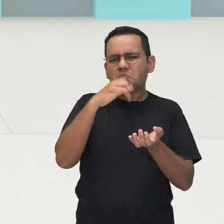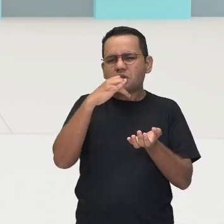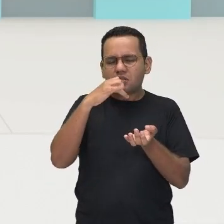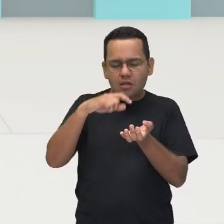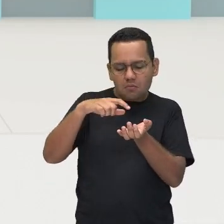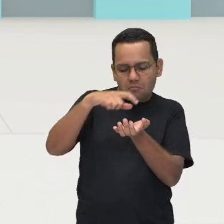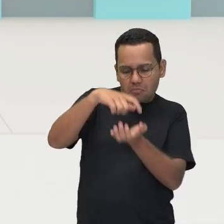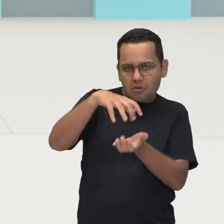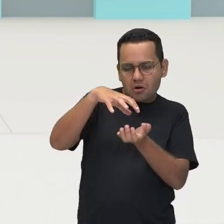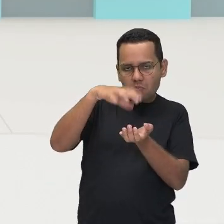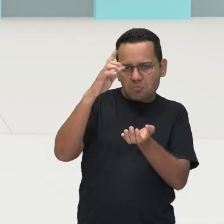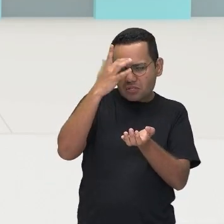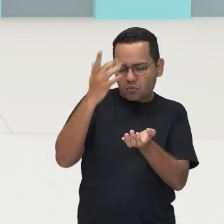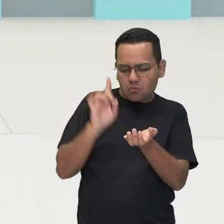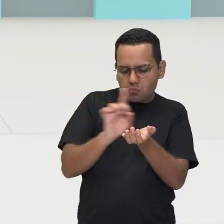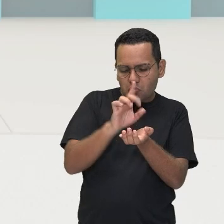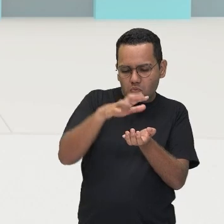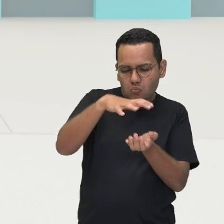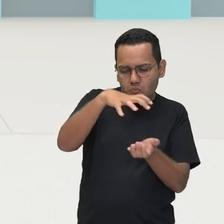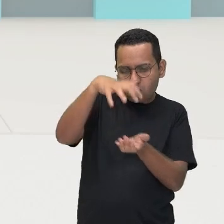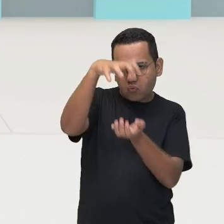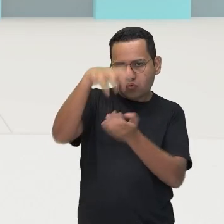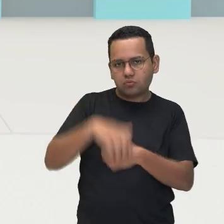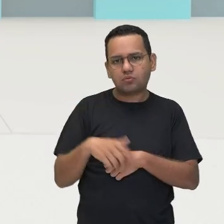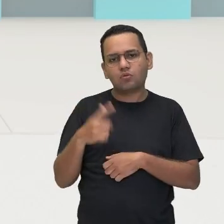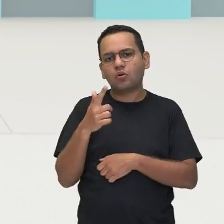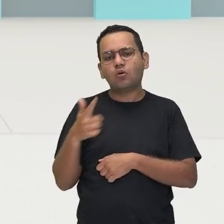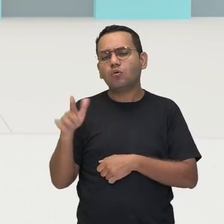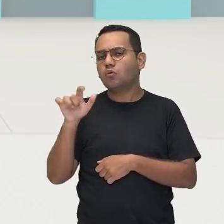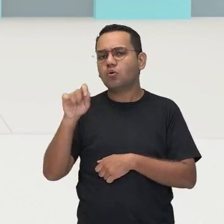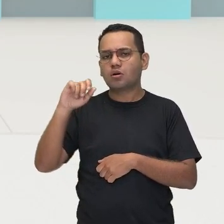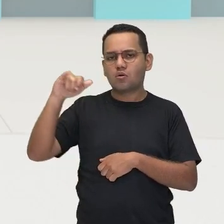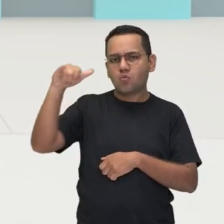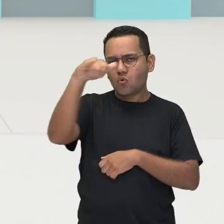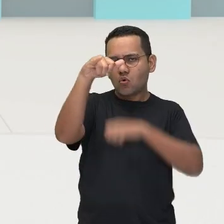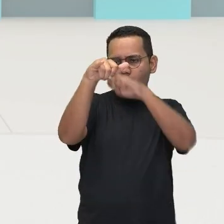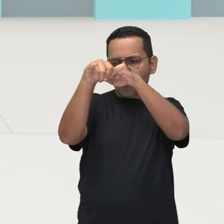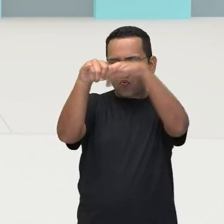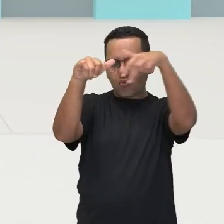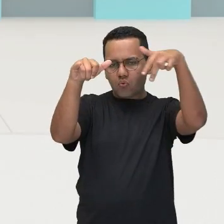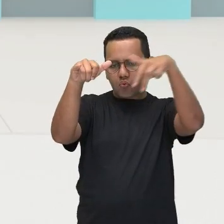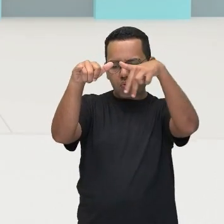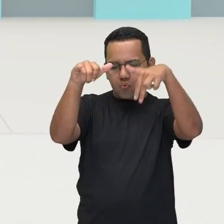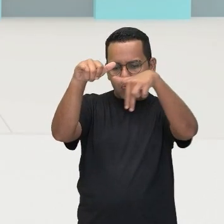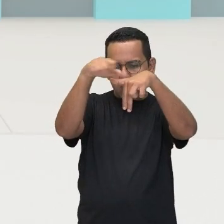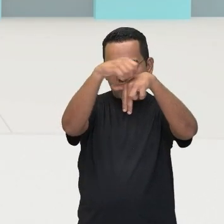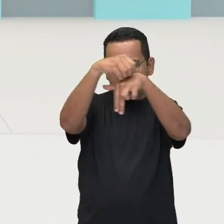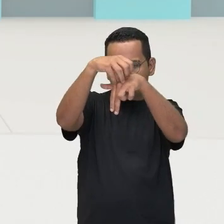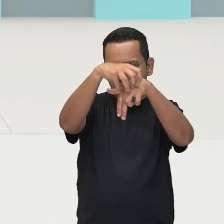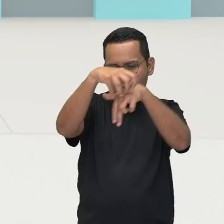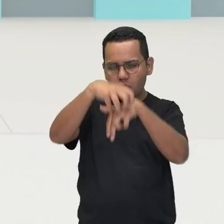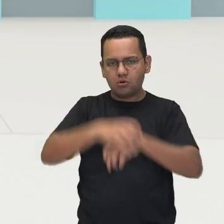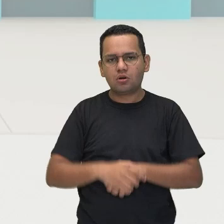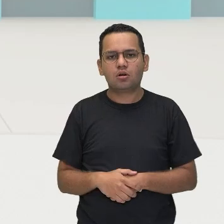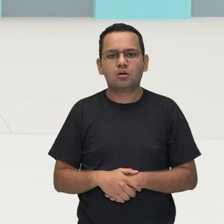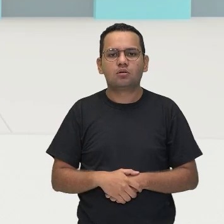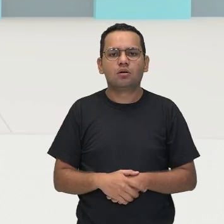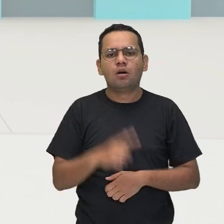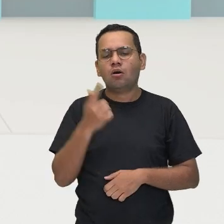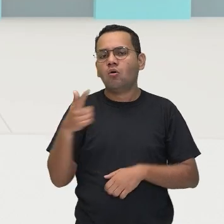panorâmico aí o paraquedismo que é aquele salto de pequenos aviões utilizando paraquedas e a